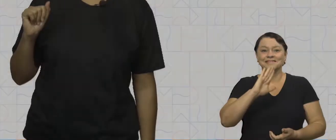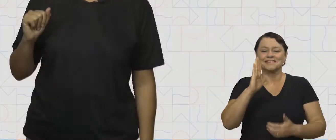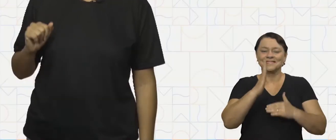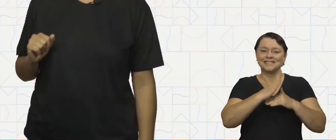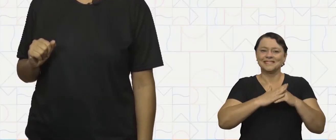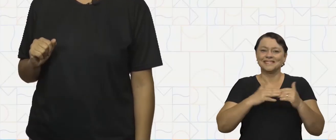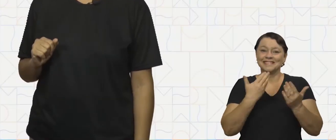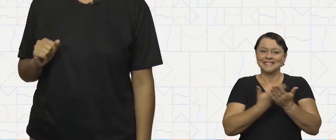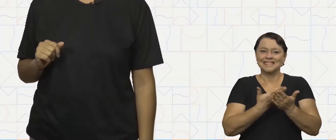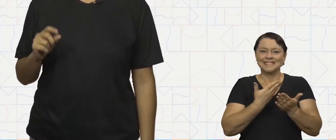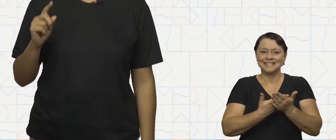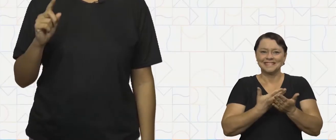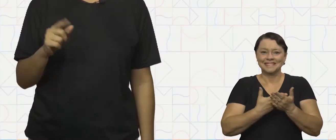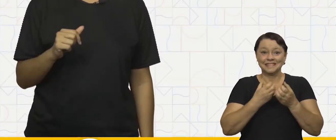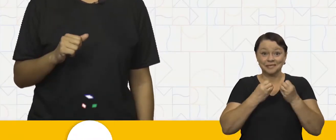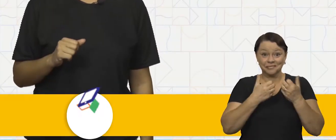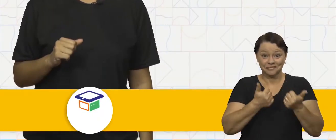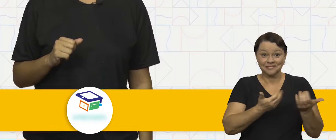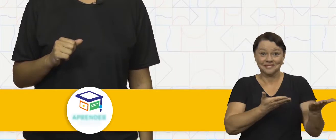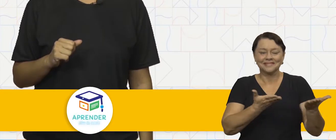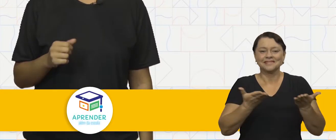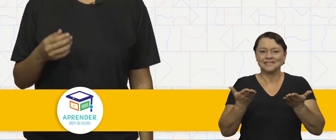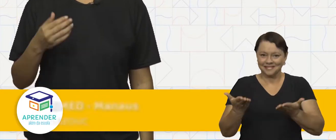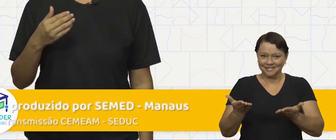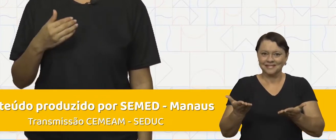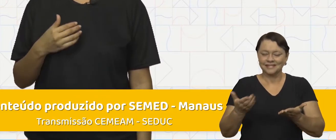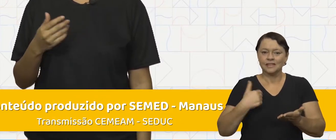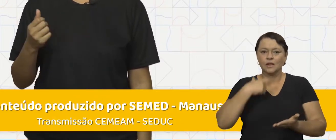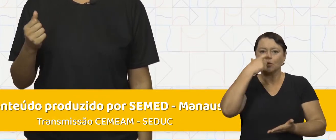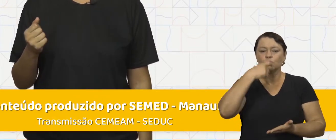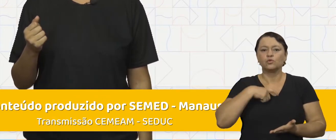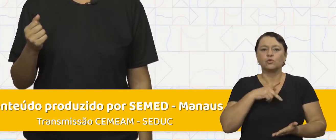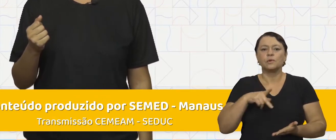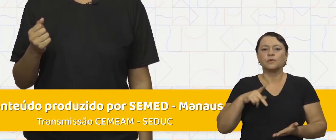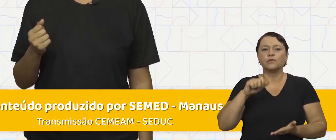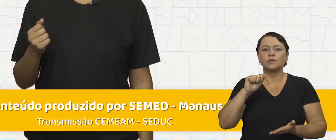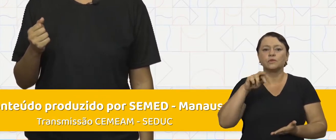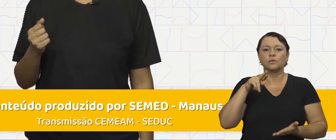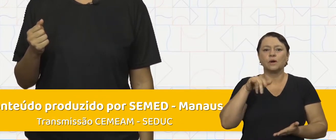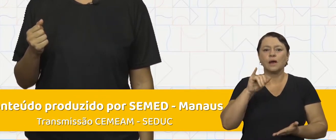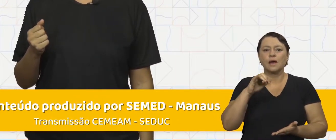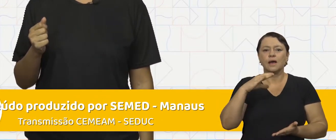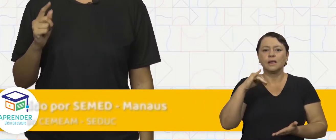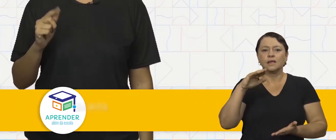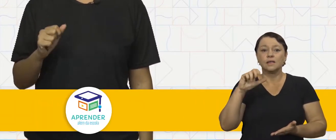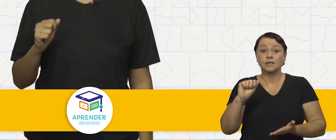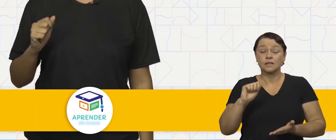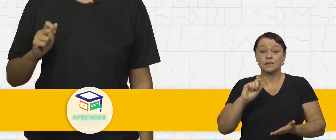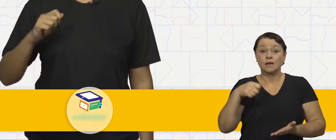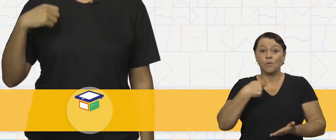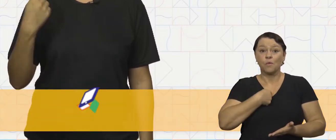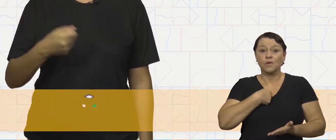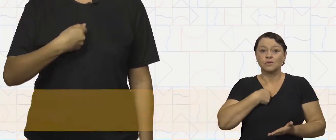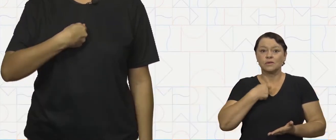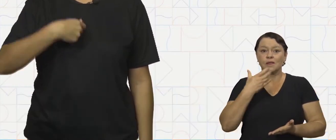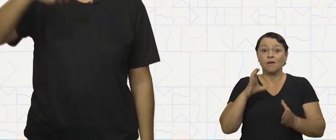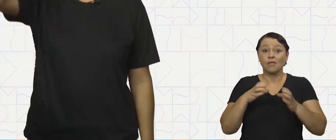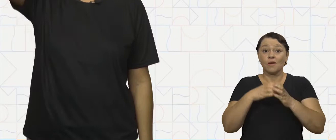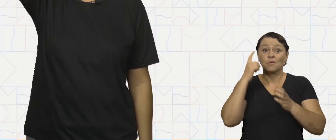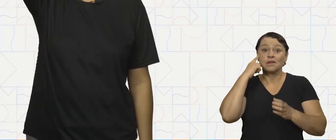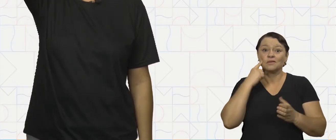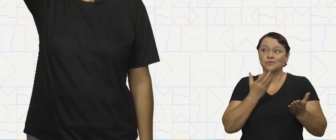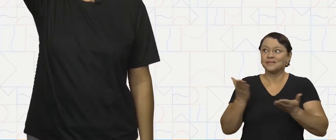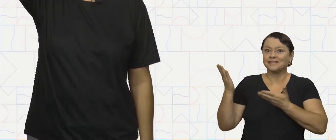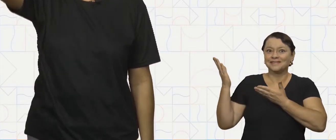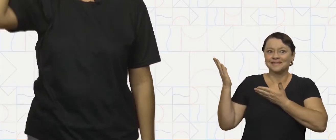Olá, queridos estudantes! Tudo bem com vocês? Sou a professora Arícia Gisele. O meu sinal é